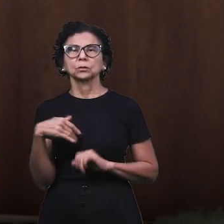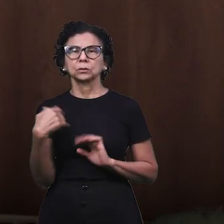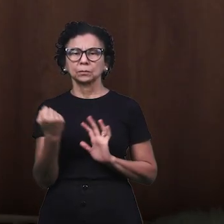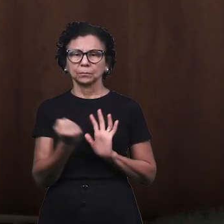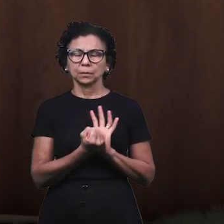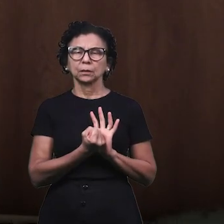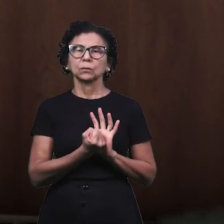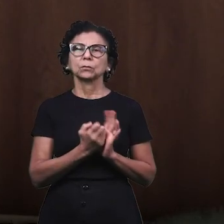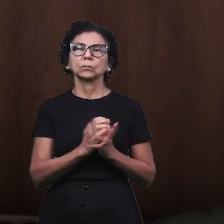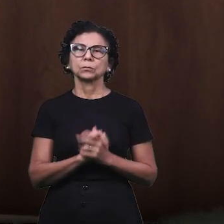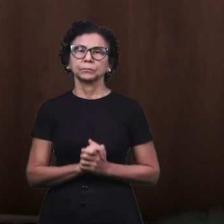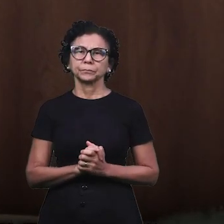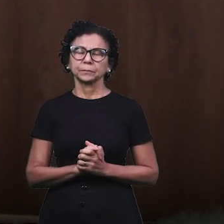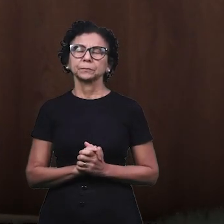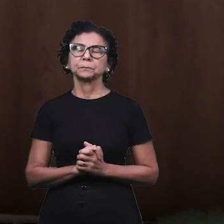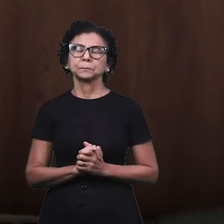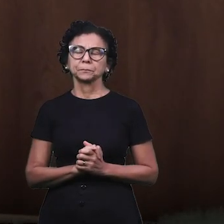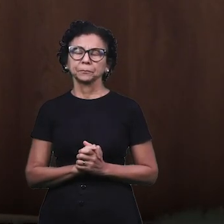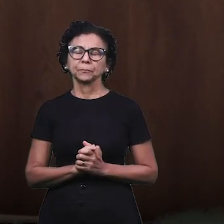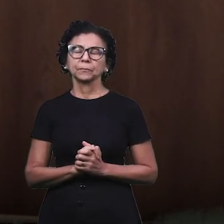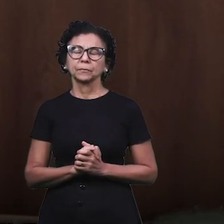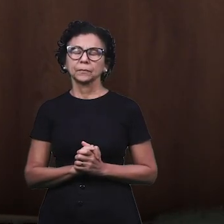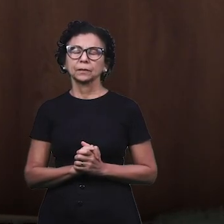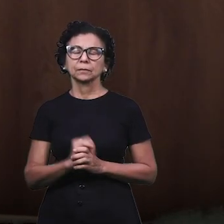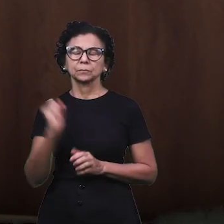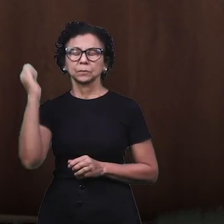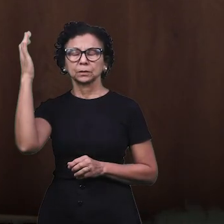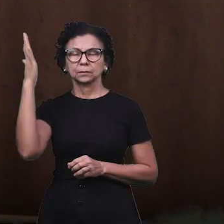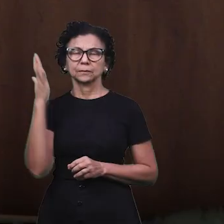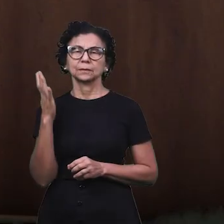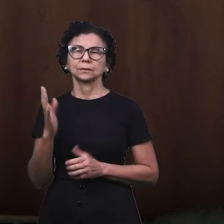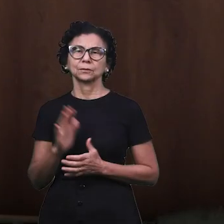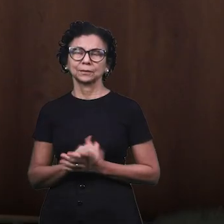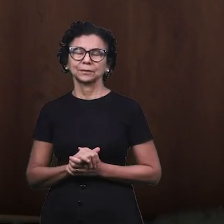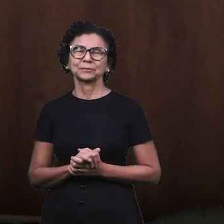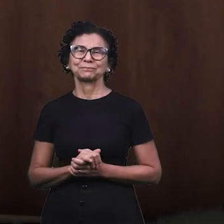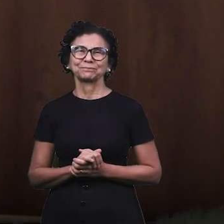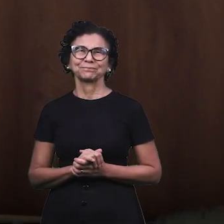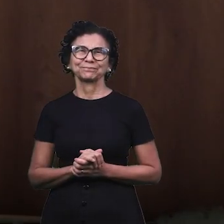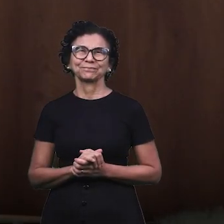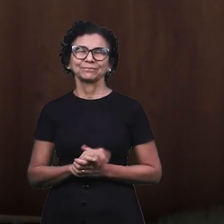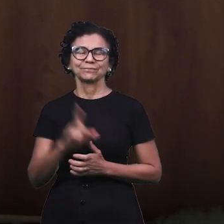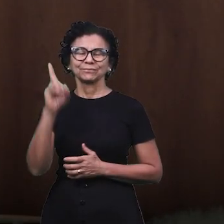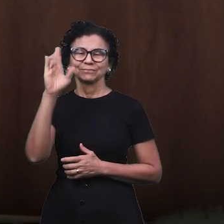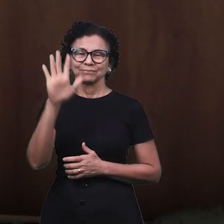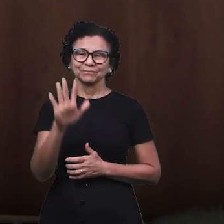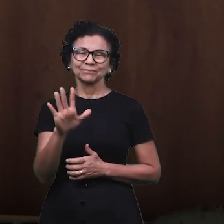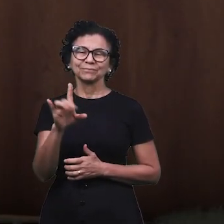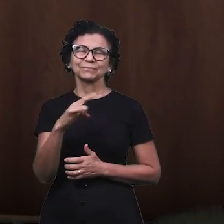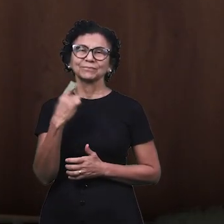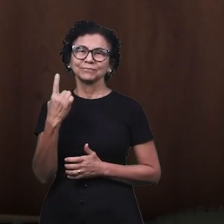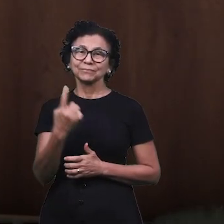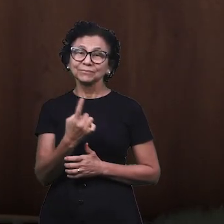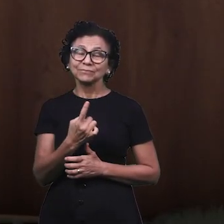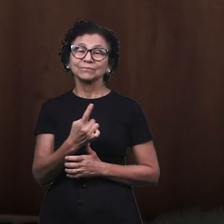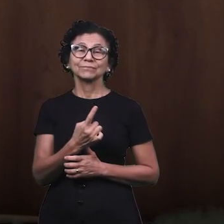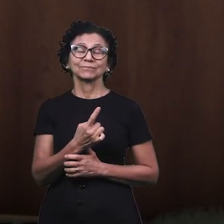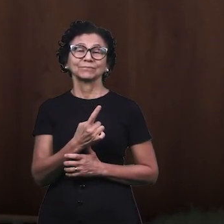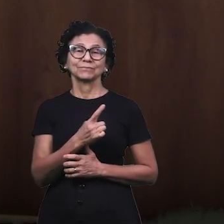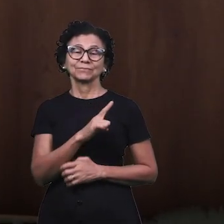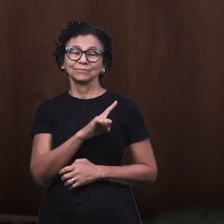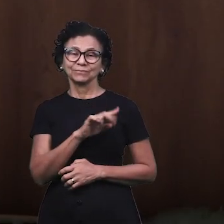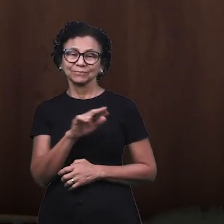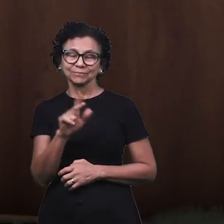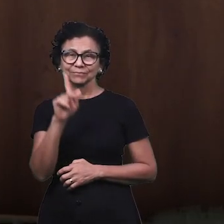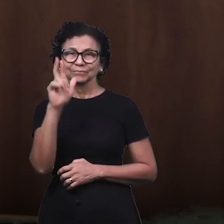marcante para o povo, e ali o Senhor tem muitas revelações para nos conceder. Que o Deus abençoe a todos os nossos queridos